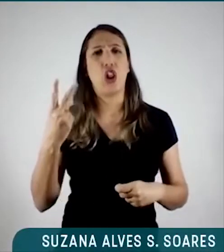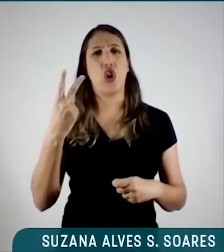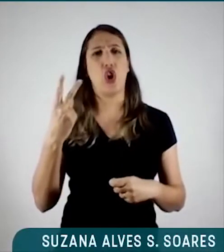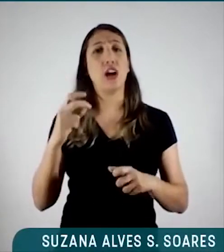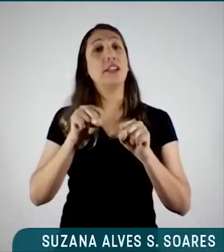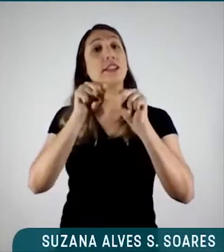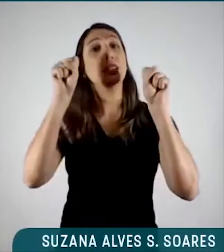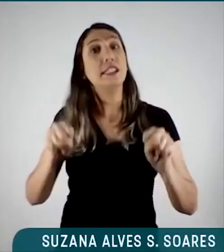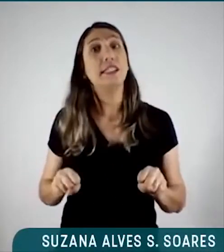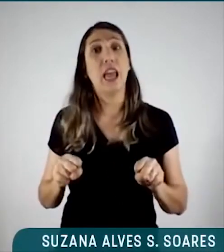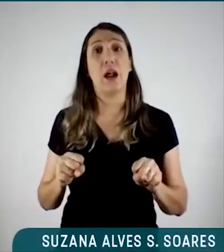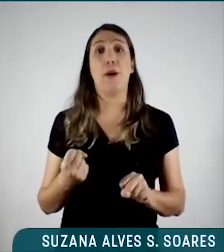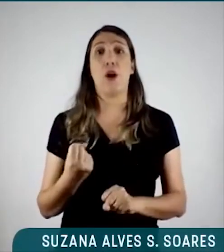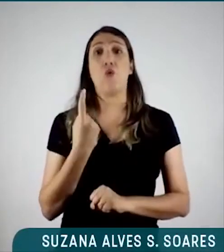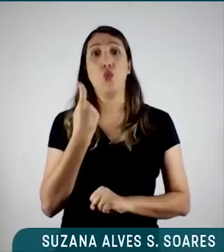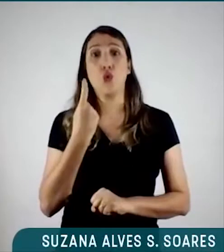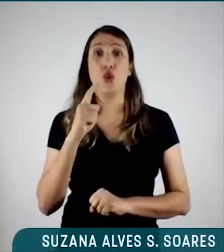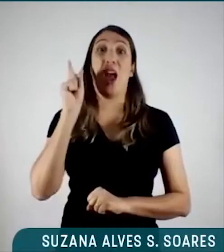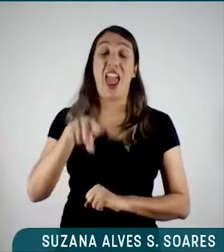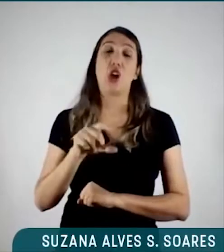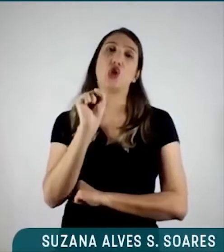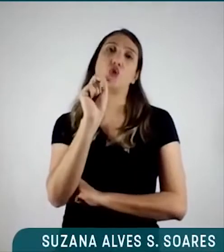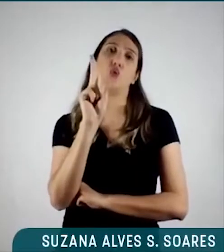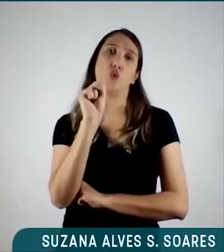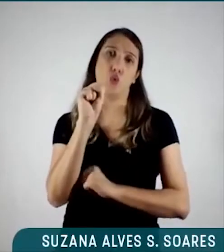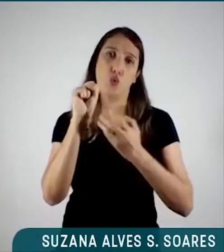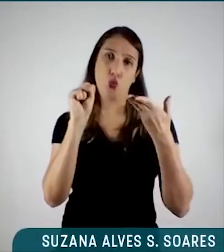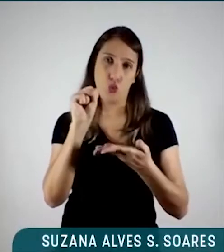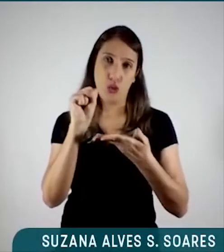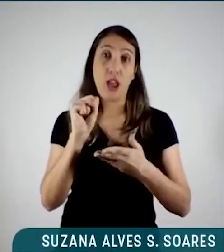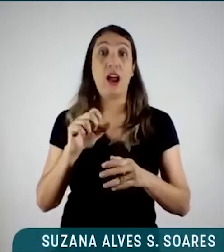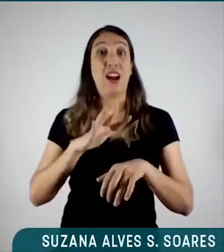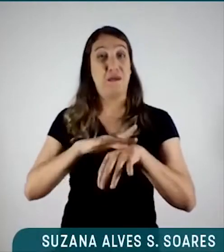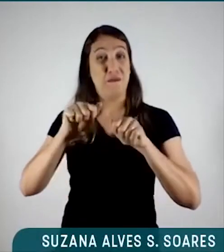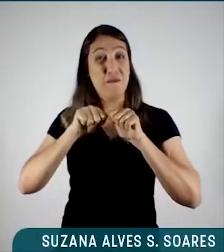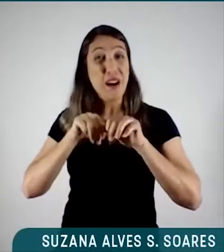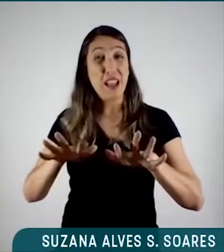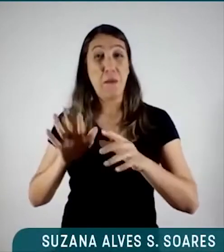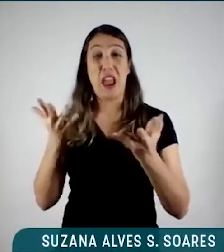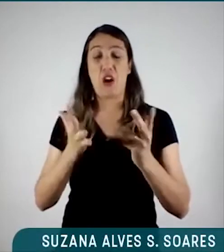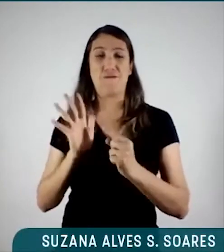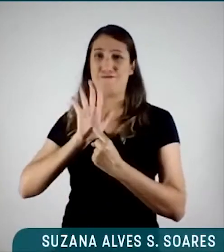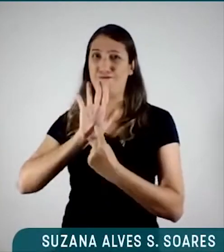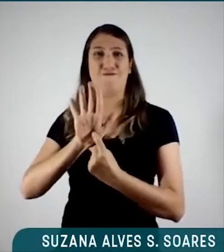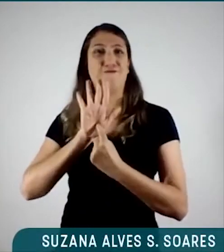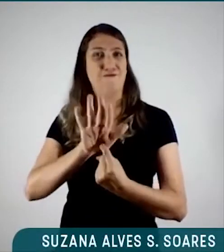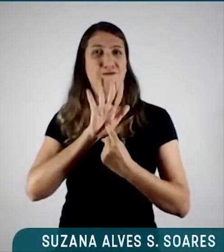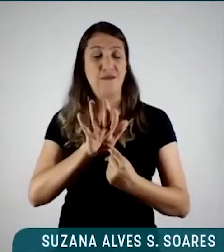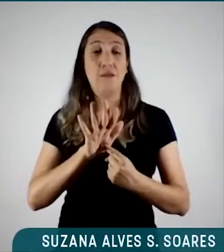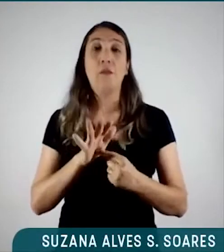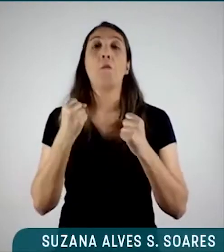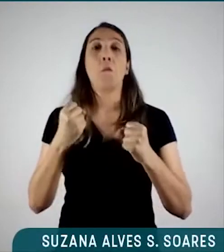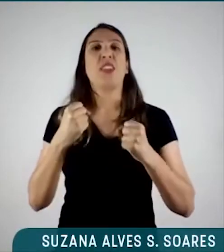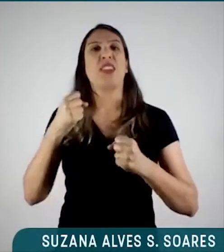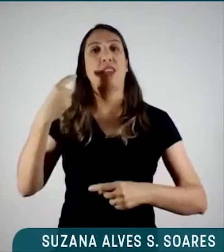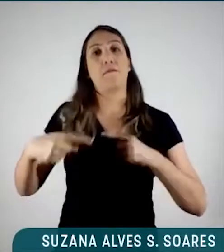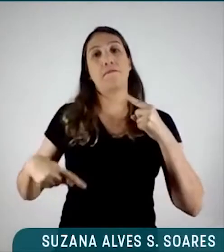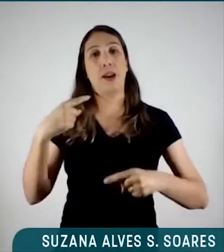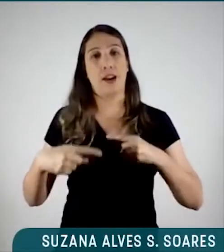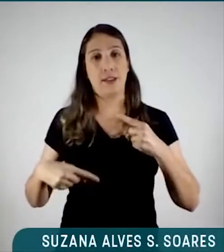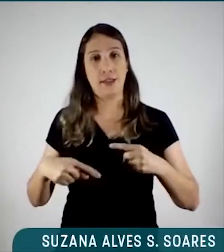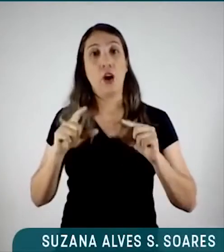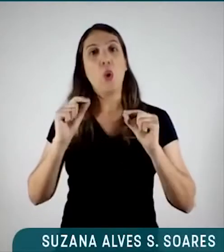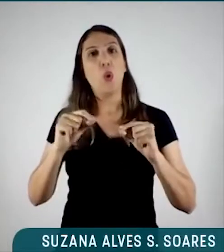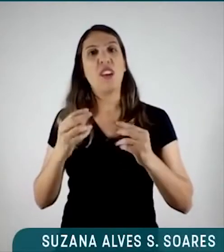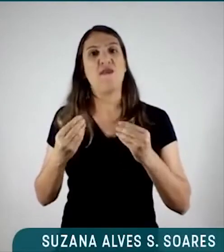sistema único de saúde. Aliás, a pandemia está trazendo, né, um bom debate, que são aqueles que